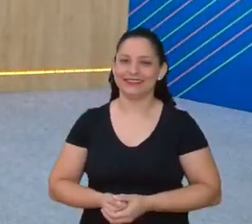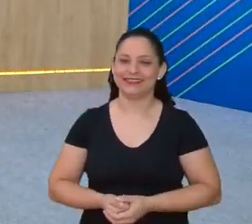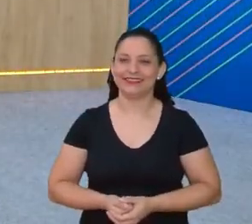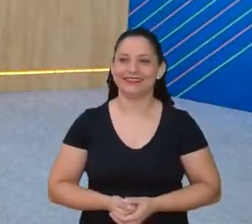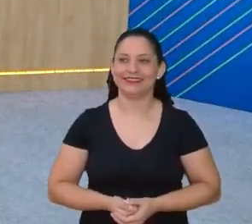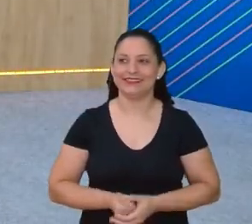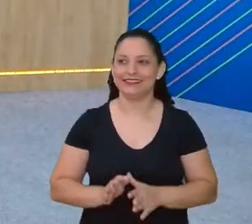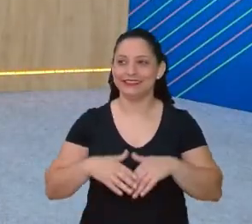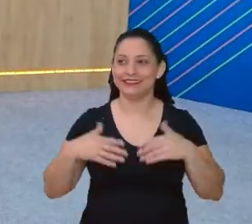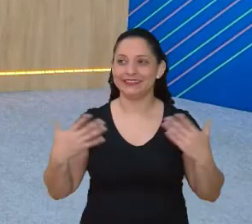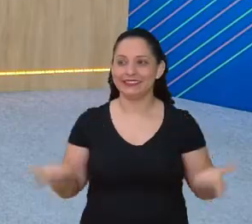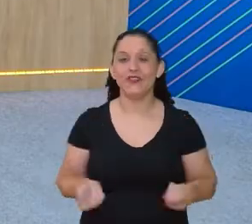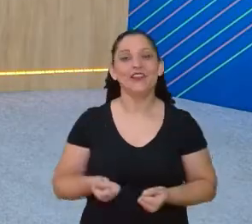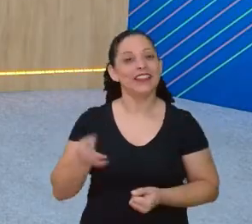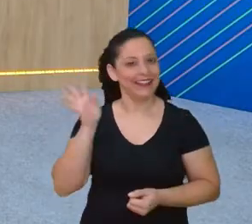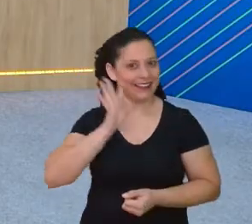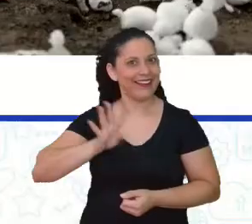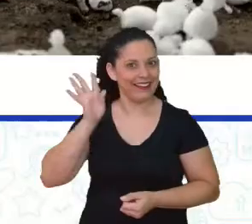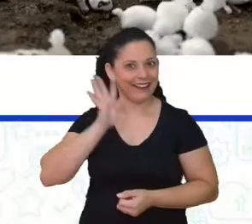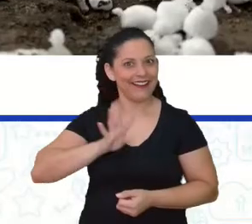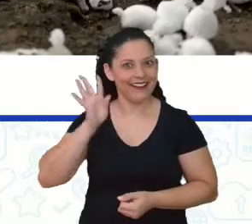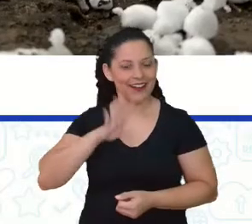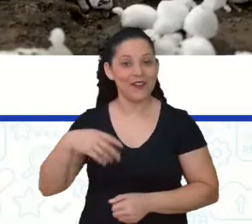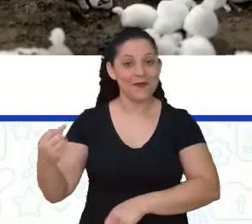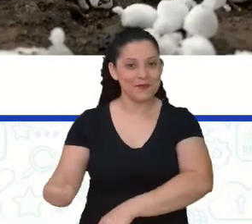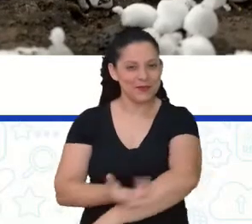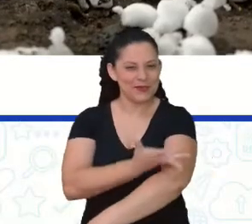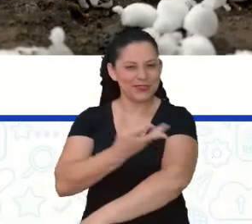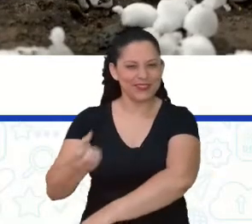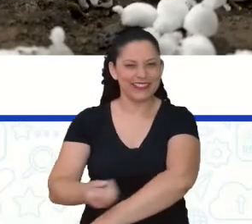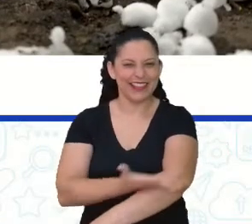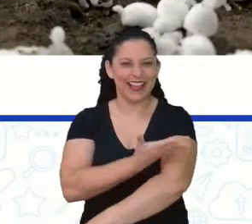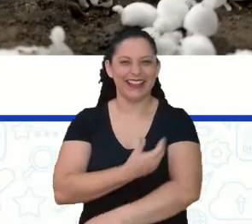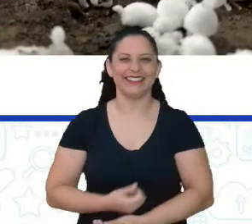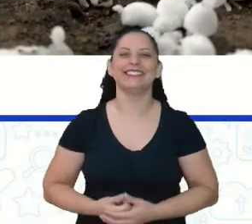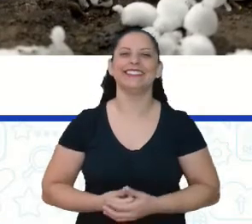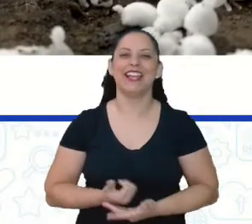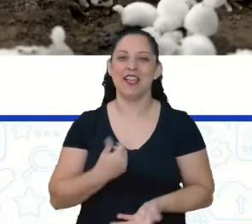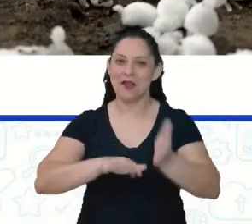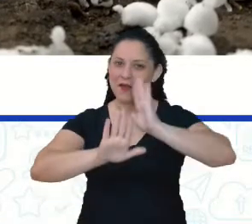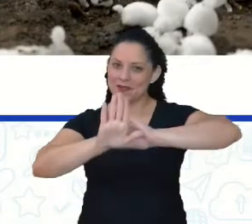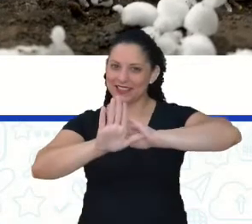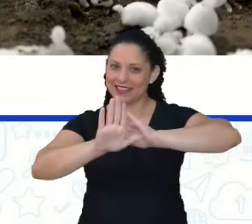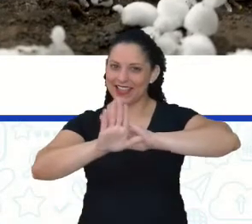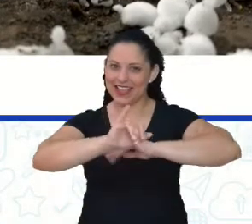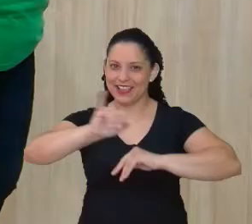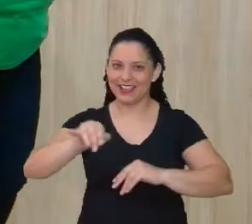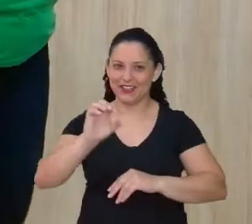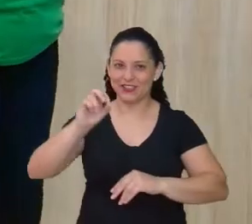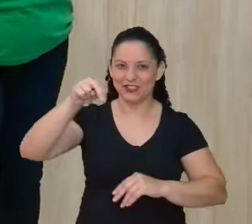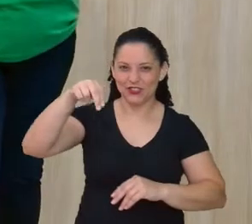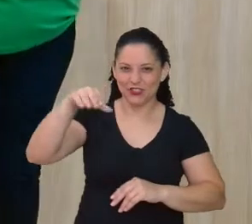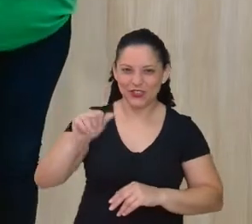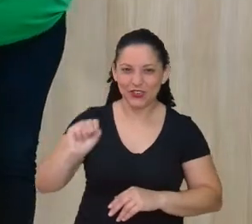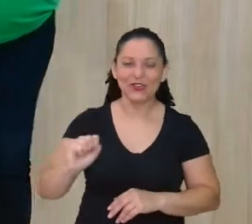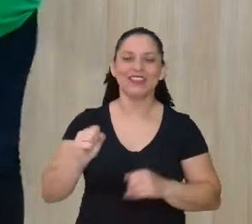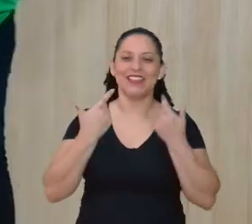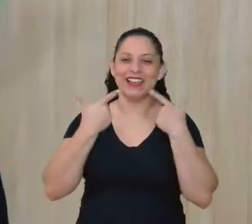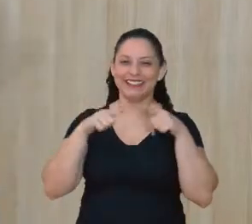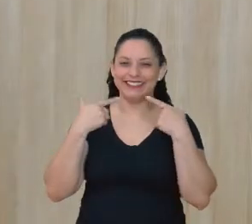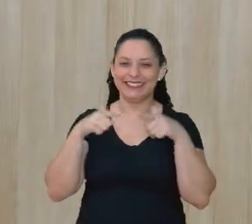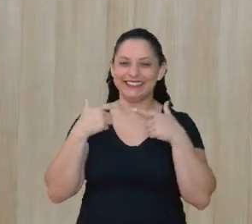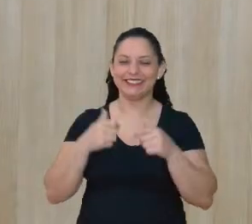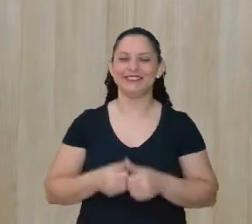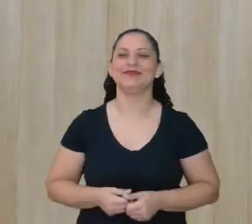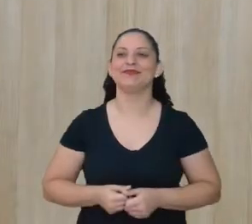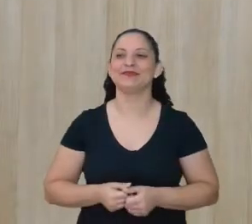Pois é, gente, olha só que coisa legal, né? Eu fiquei super emocionada aqui. Jonas tá rindo da minha cara ali, eu imagino. Então, vamos lá,